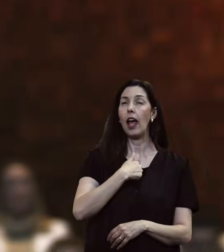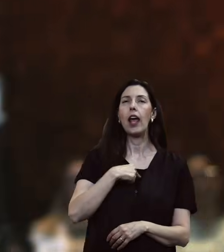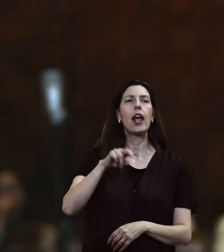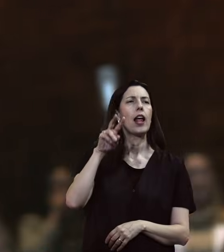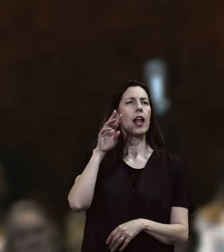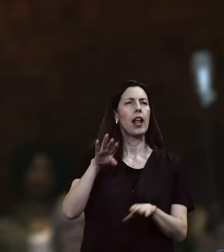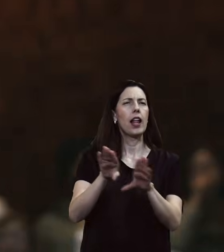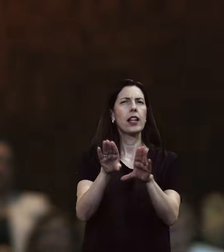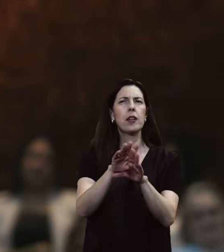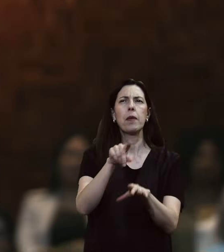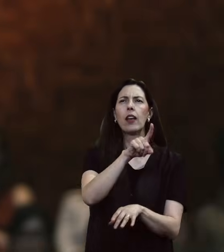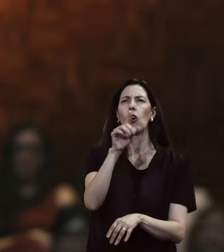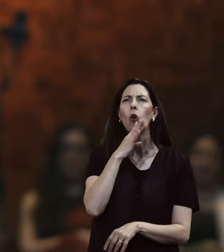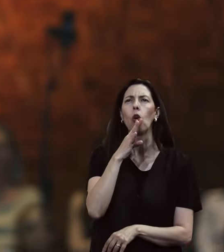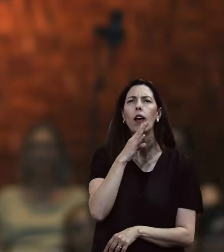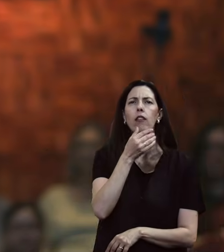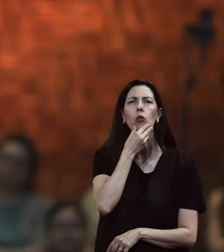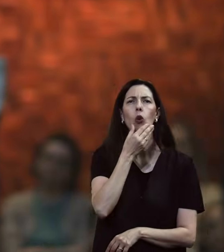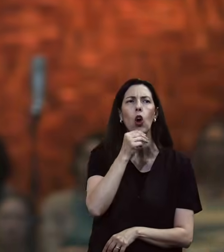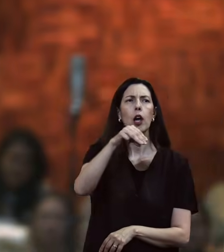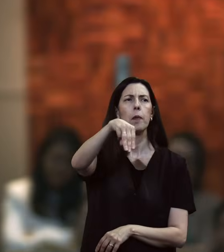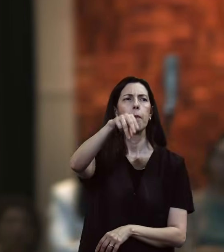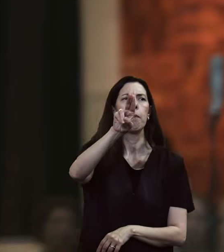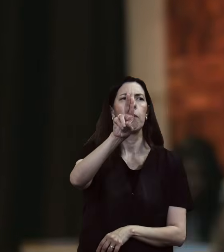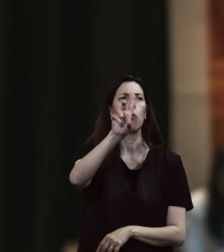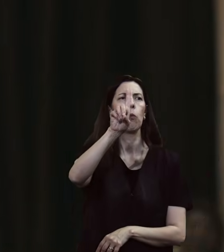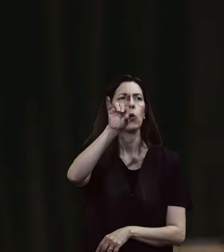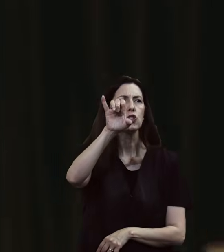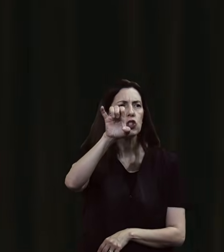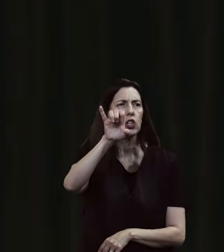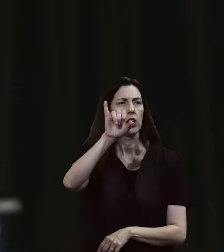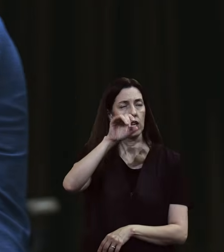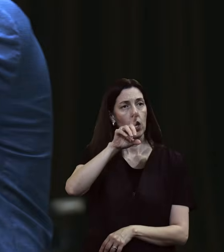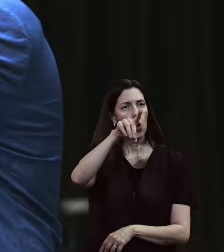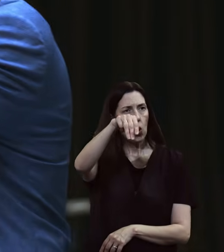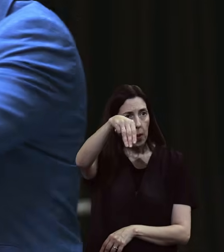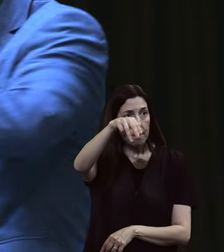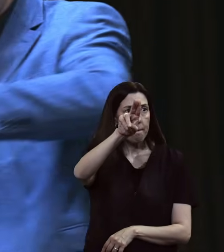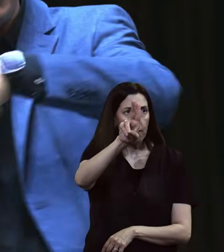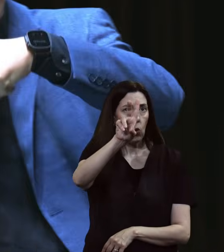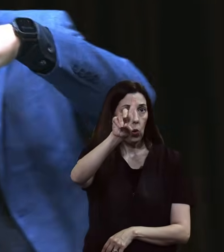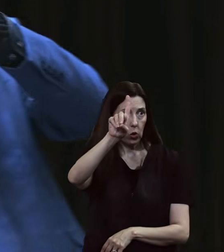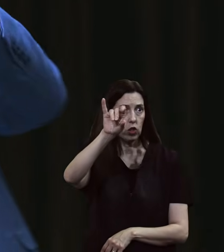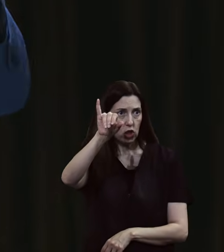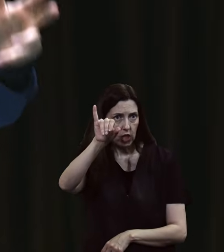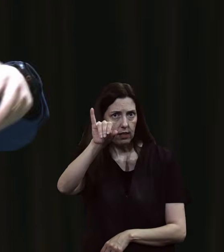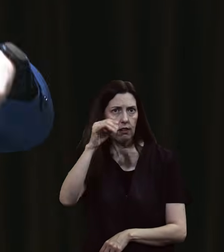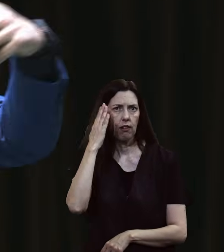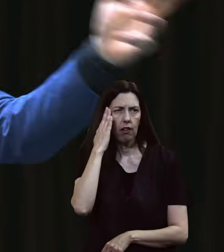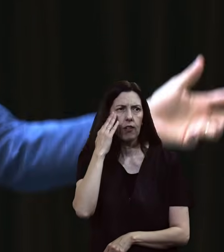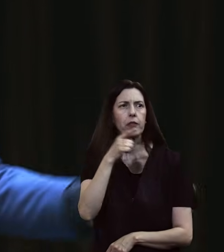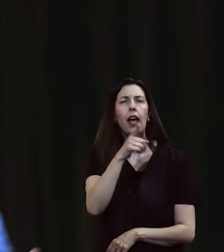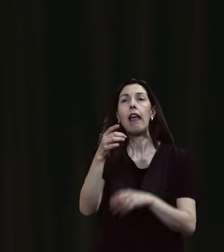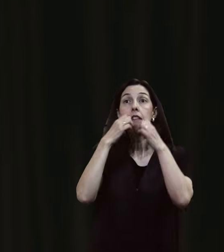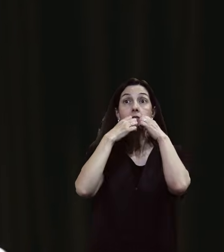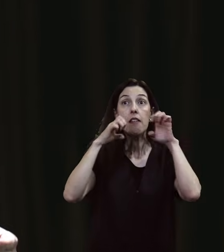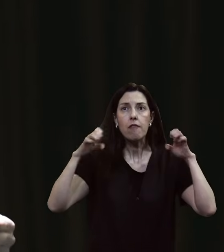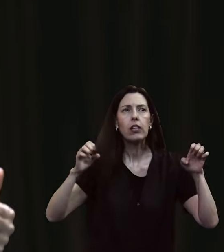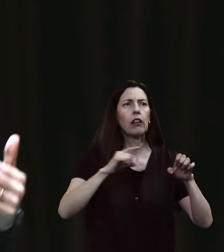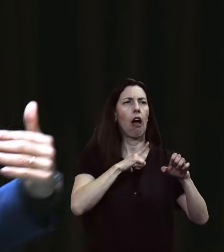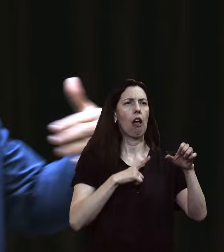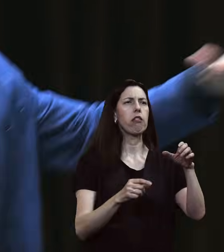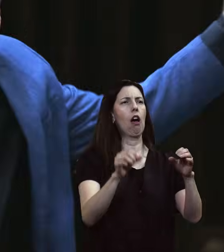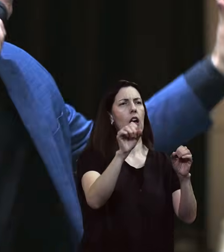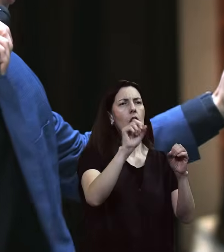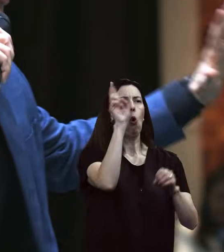Lembra? Eu não sei quantos conhecem. Moody foi um grande evangelista. Fundou universidades, escolas teológicas. Um